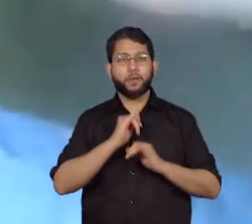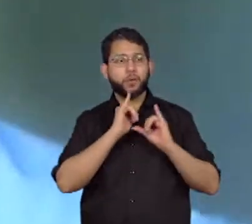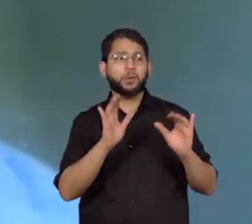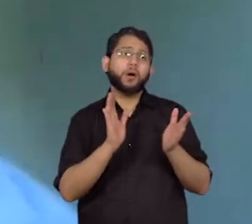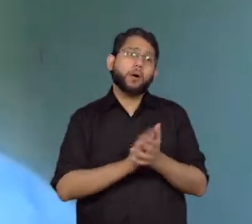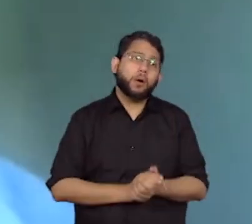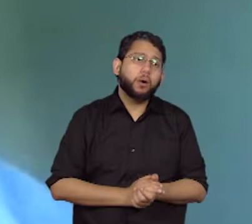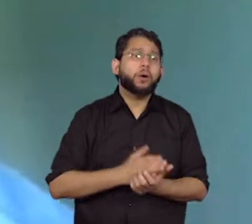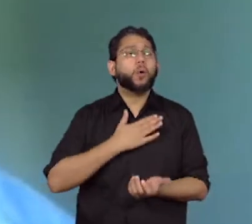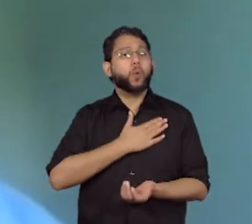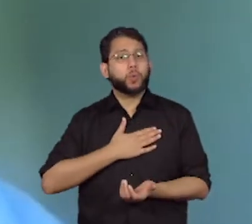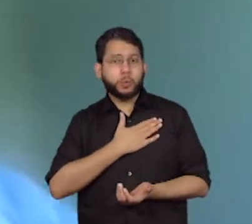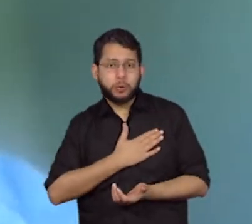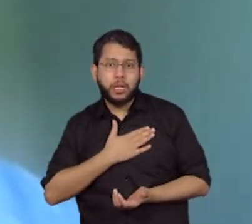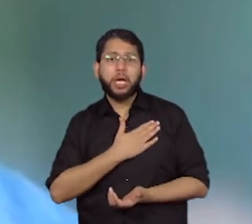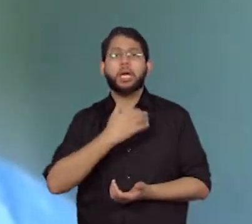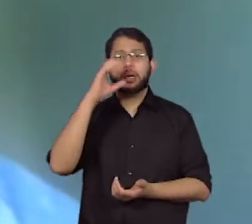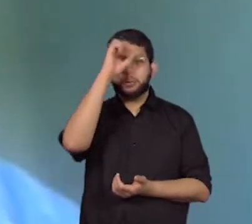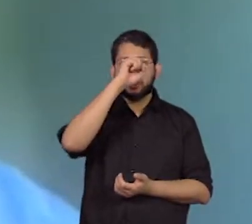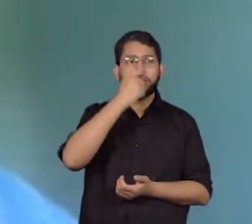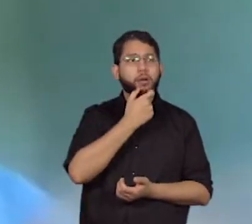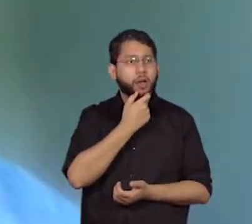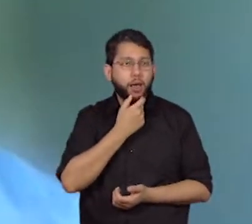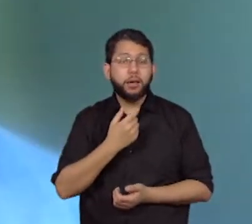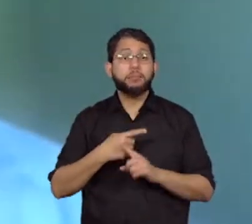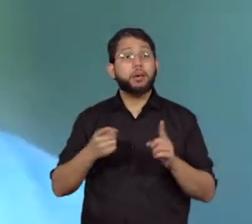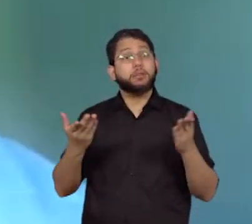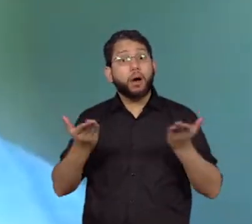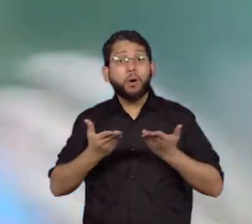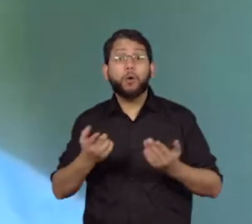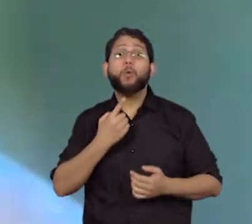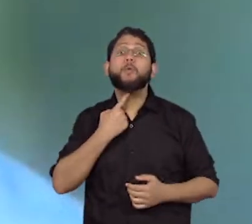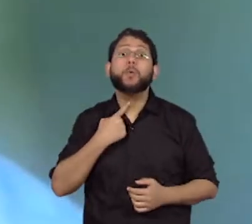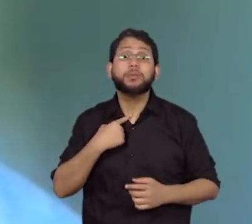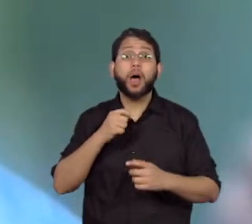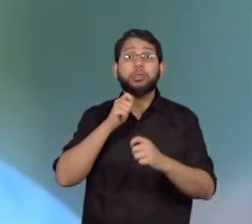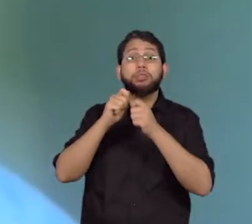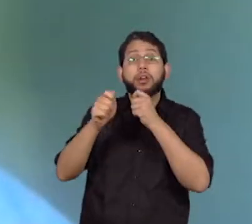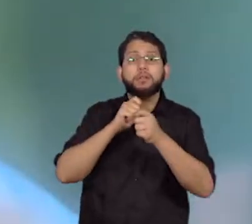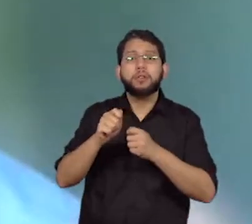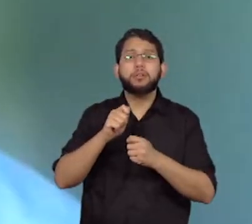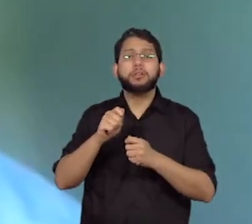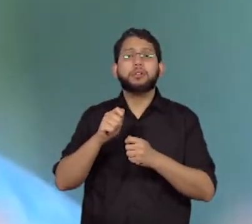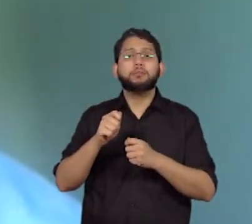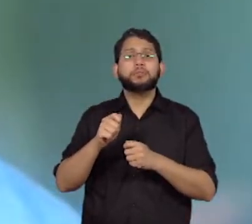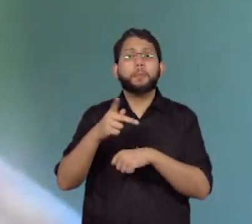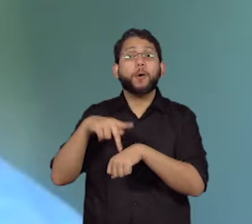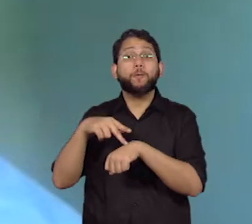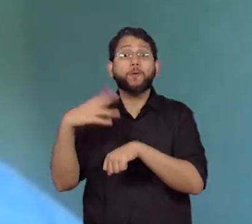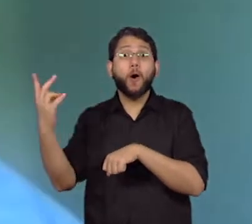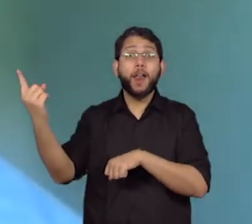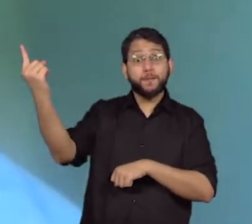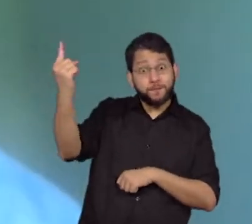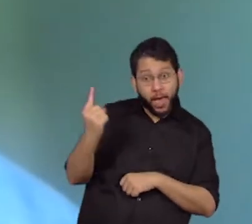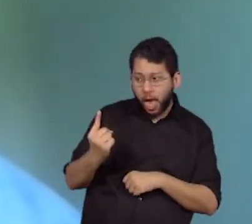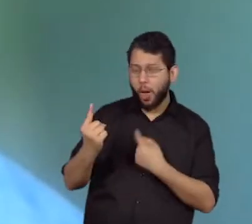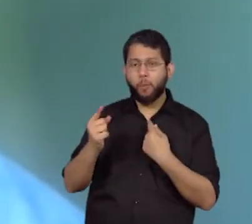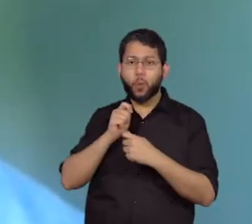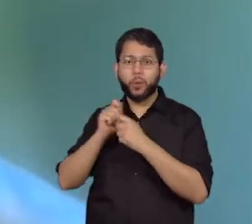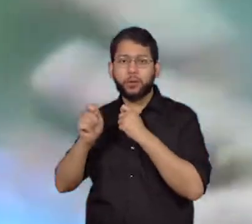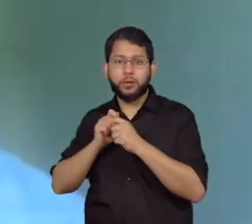mas eu acho que agora eu preciso dar passos maiores, eu quero fazer entrevista internacional. Comecei a fazer matérias mais internacionais,